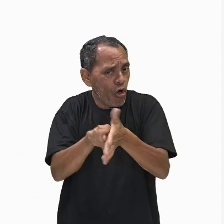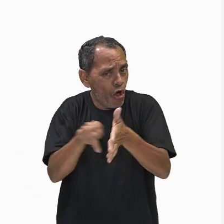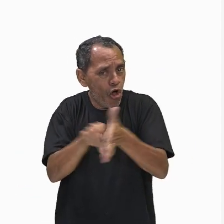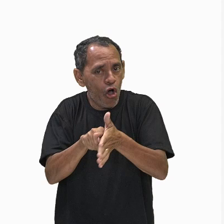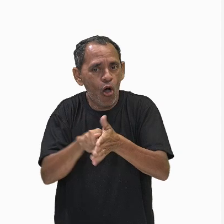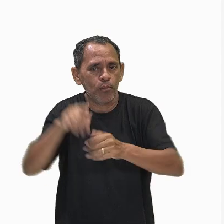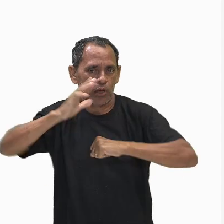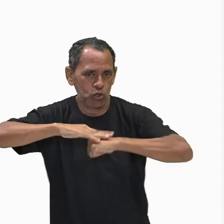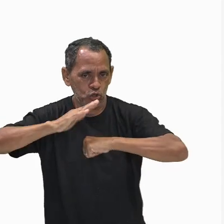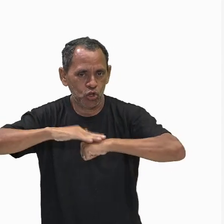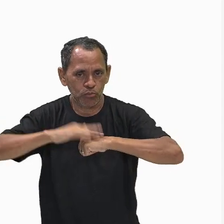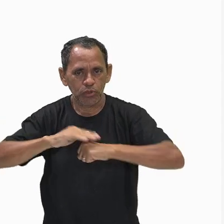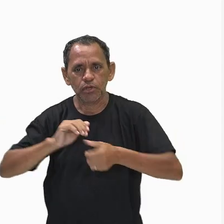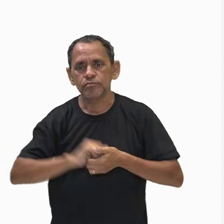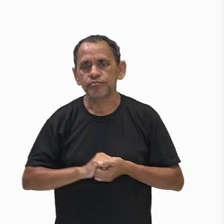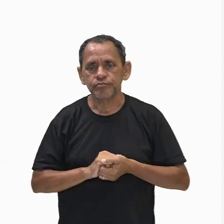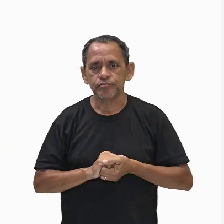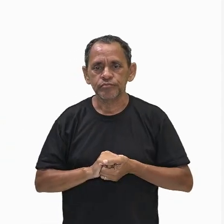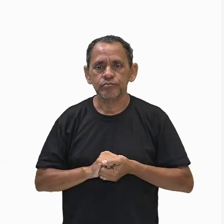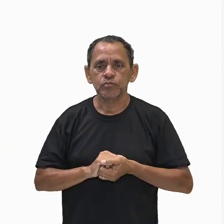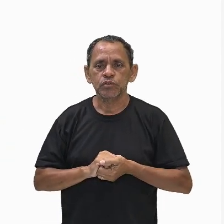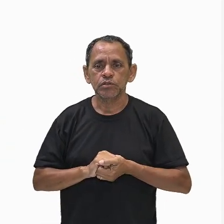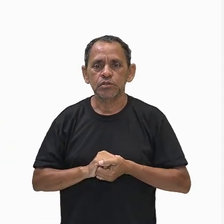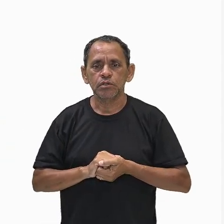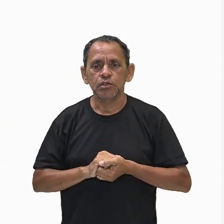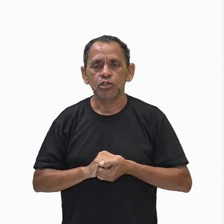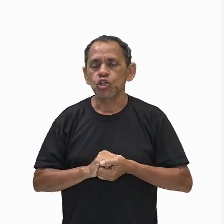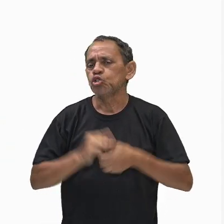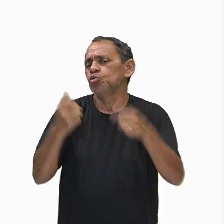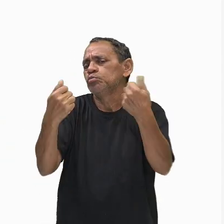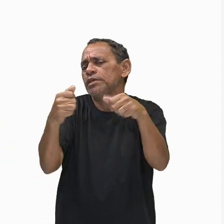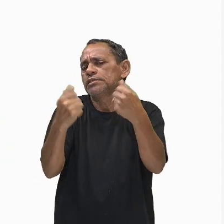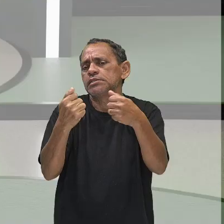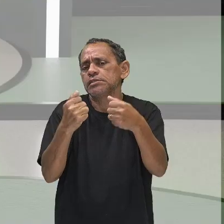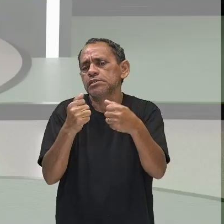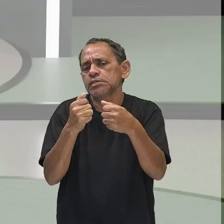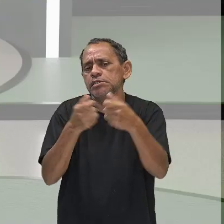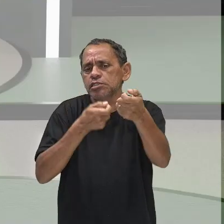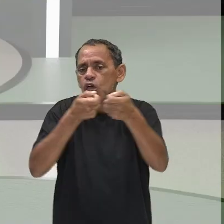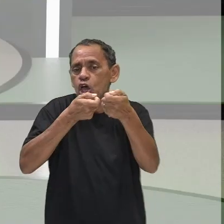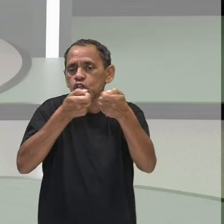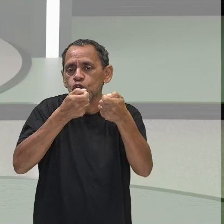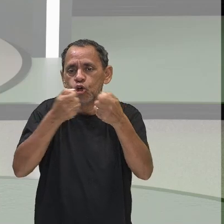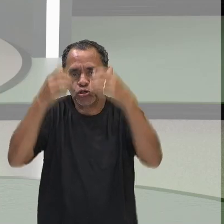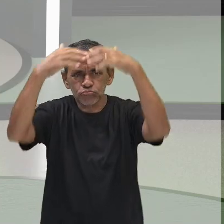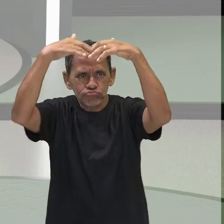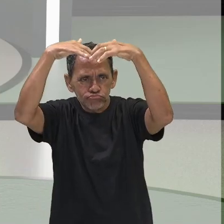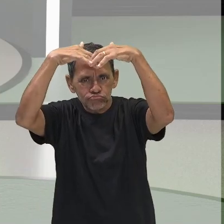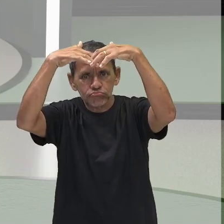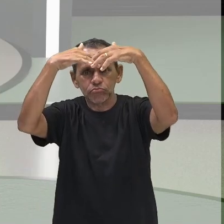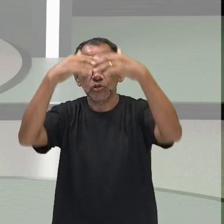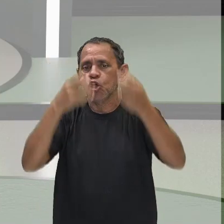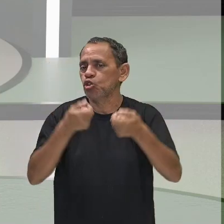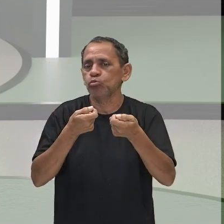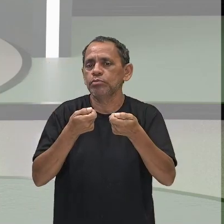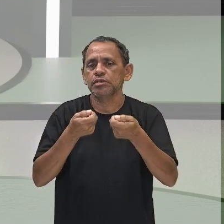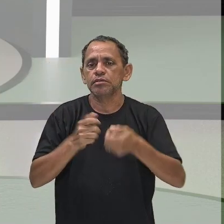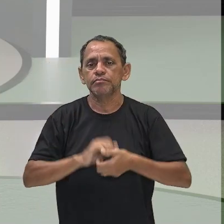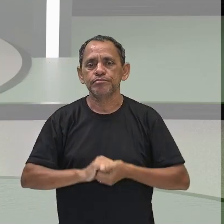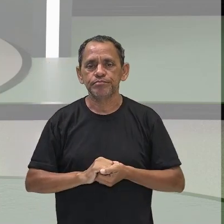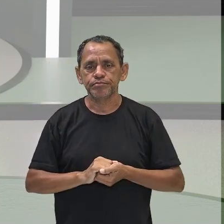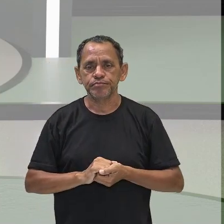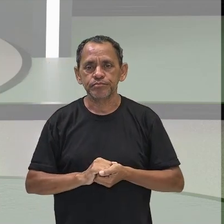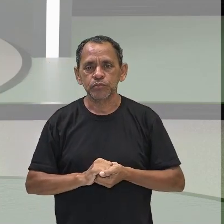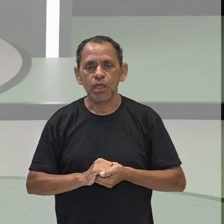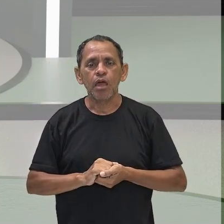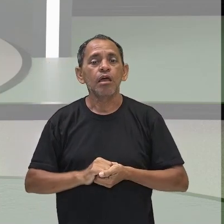reflexos, que eles não precisam do comando do cérebro. Os arcos reflexos, que já são ações,